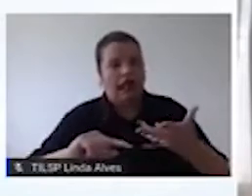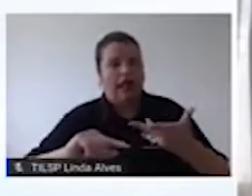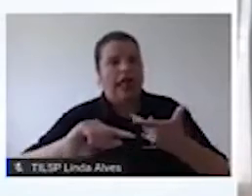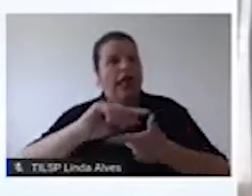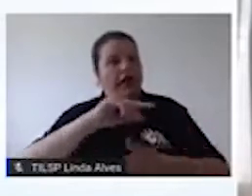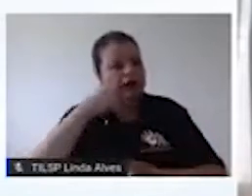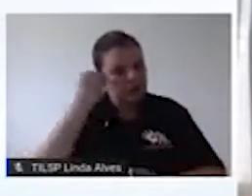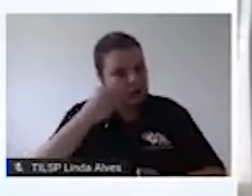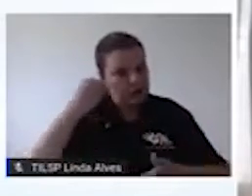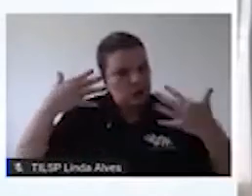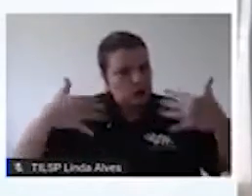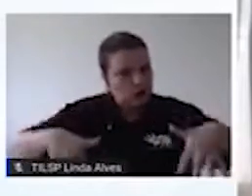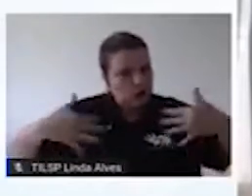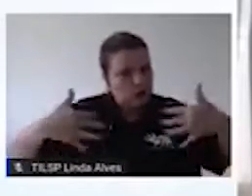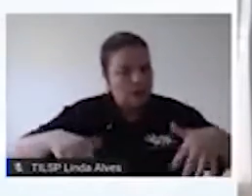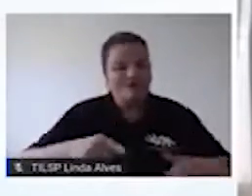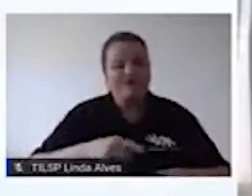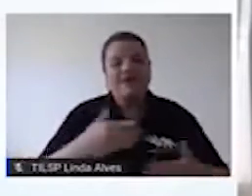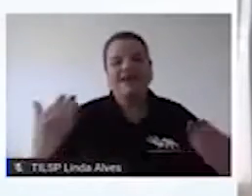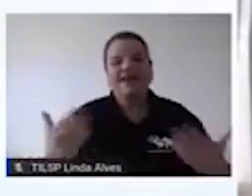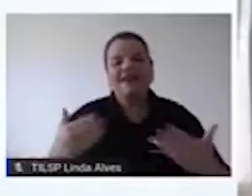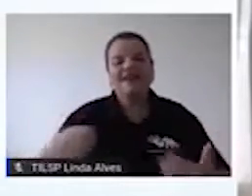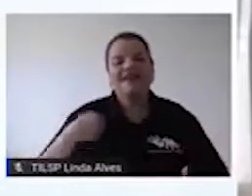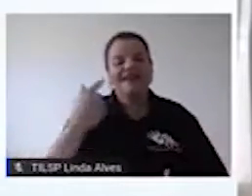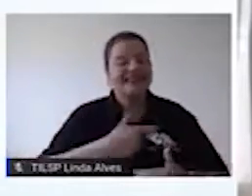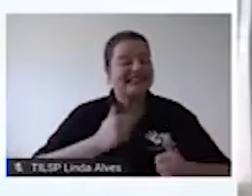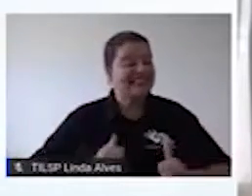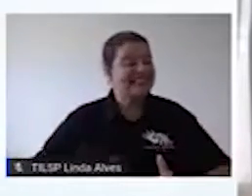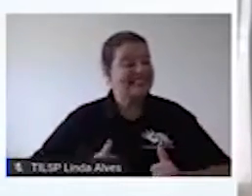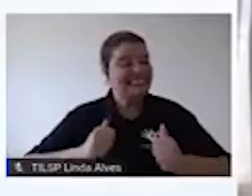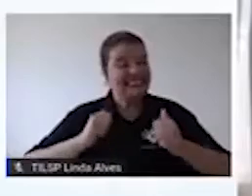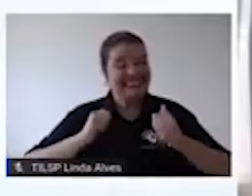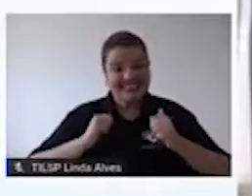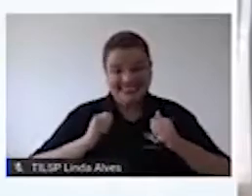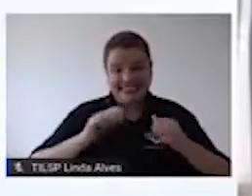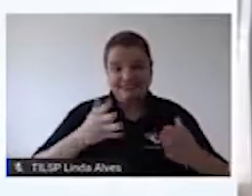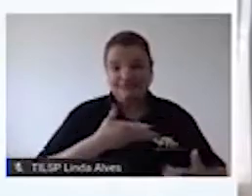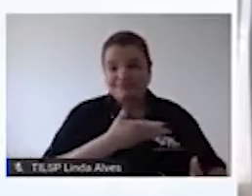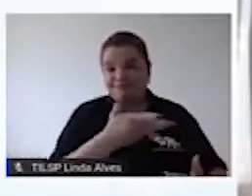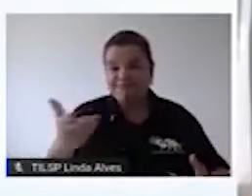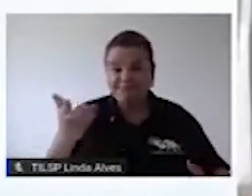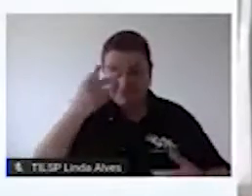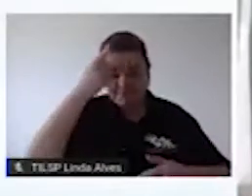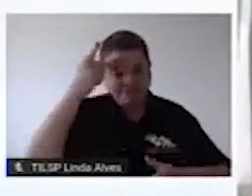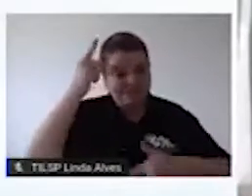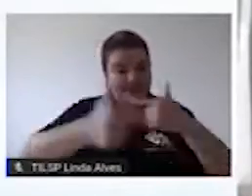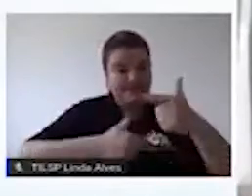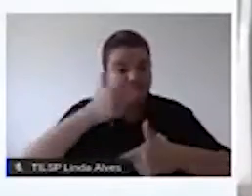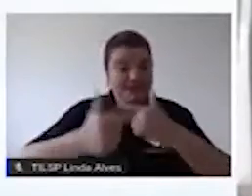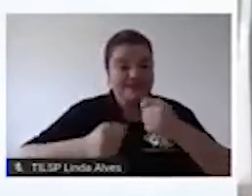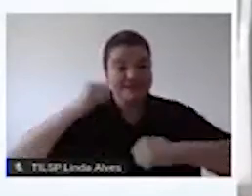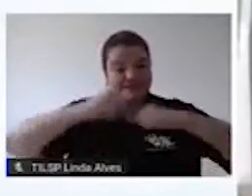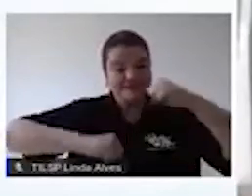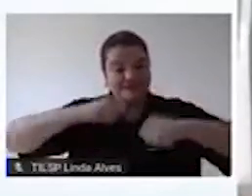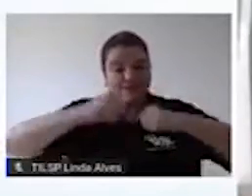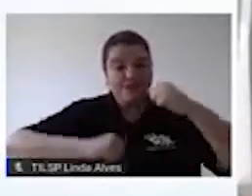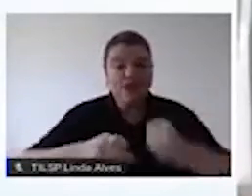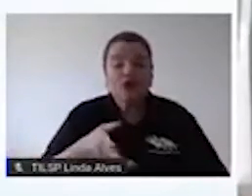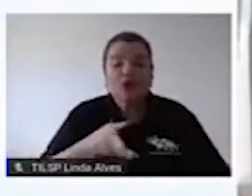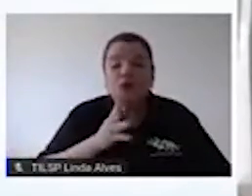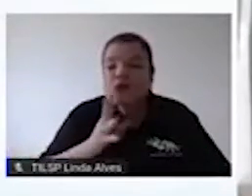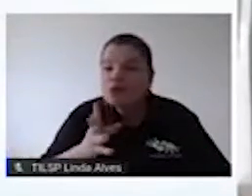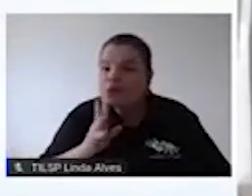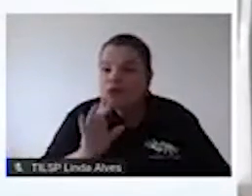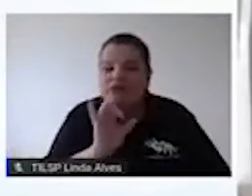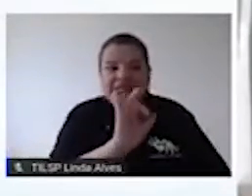trabalhadoras, que nós já morremos aqui de orgulho, né, de todos os metalúrgicos e metalúrgicas, mas cada vez a gente conhece mais um